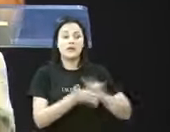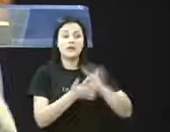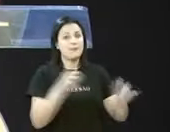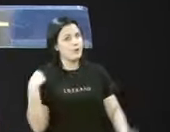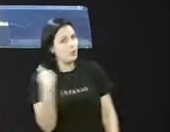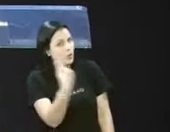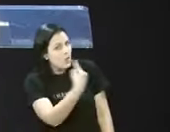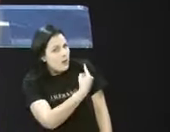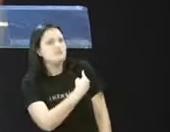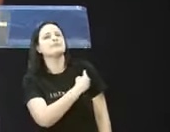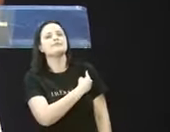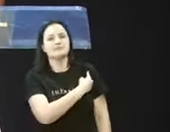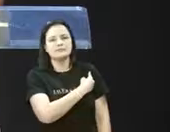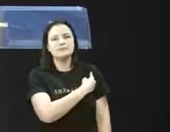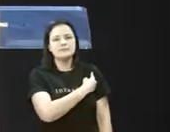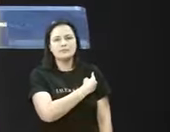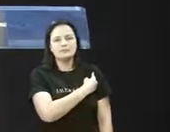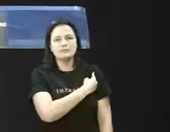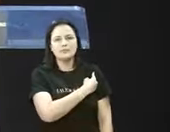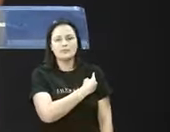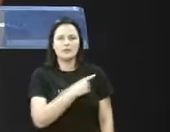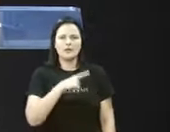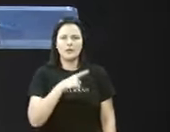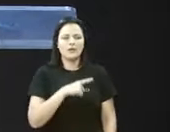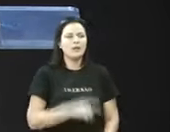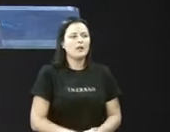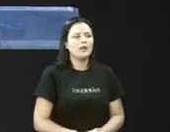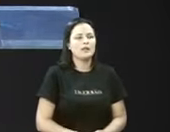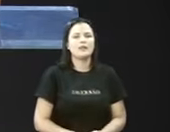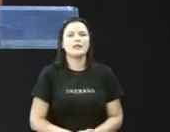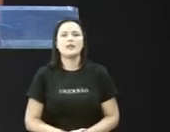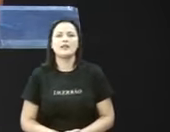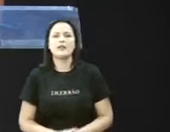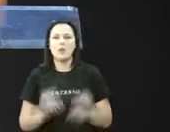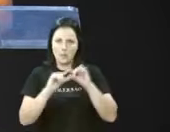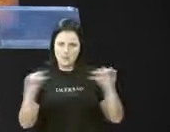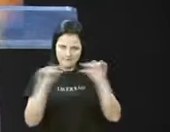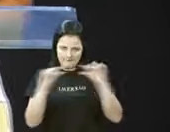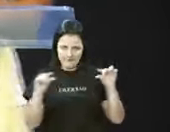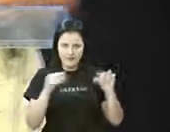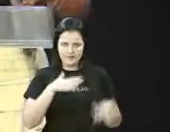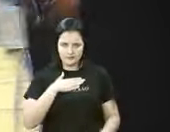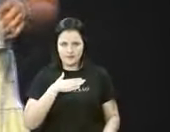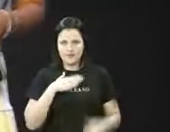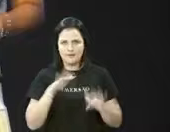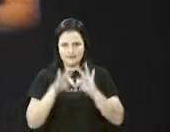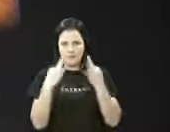Mas tem um lema lá em casa, com a minha família e com os meus amigos, que é assim: ó, mexeu com você, mexeu comigo.